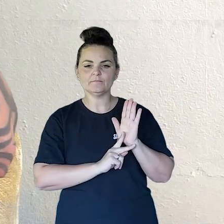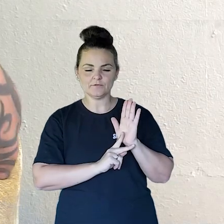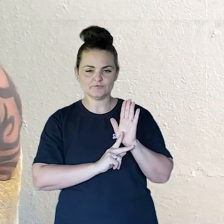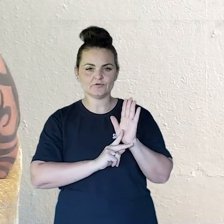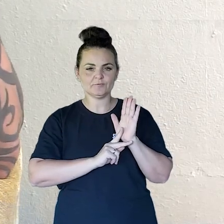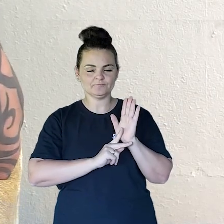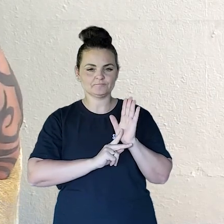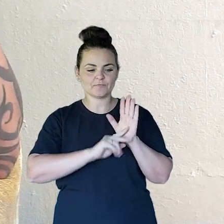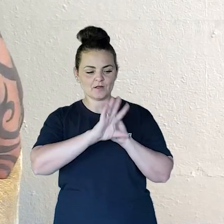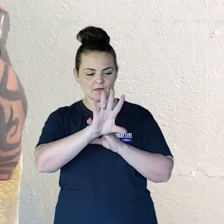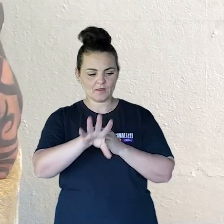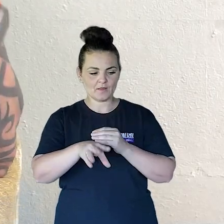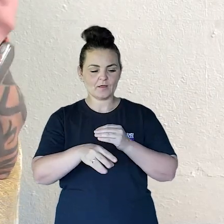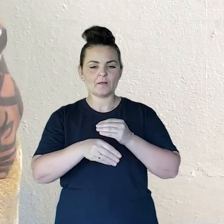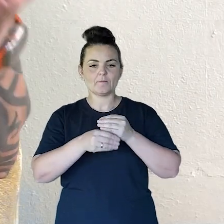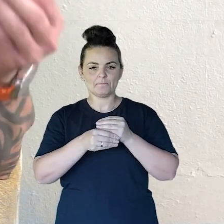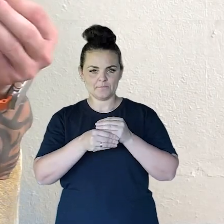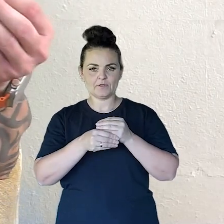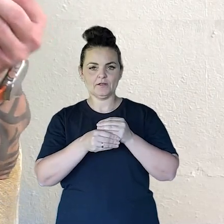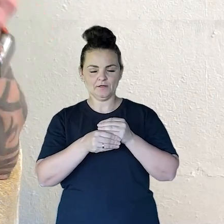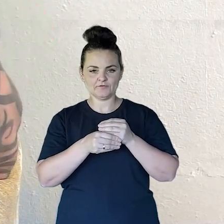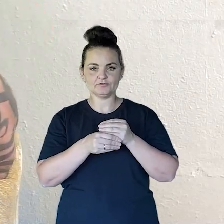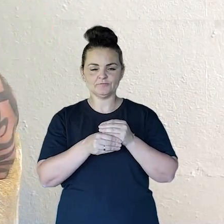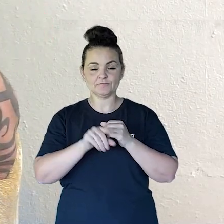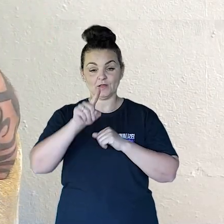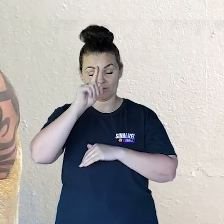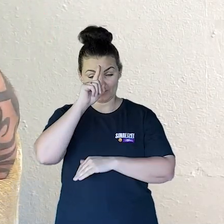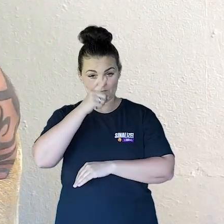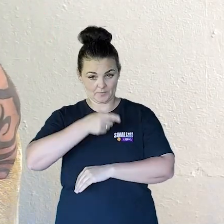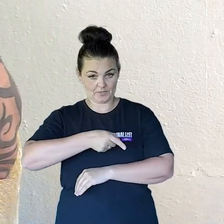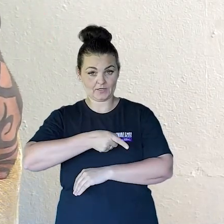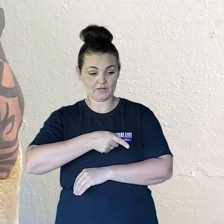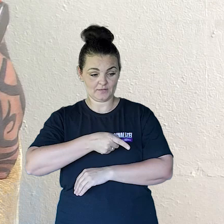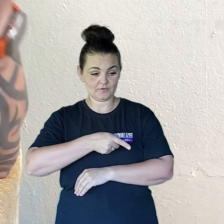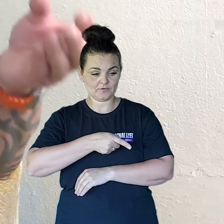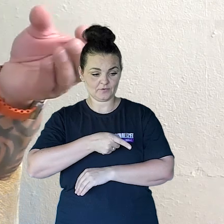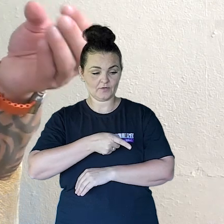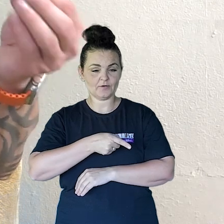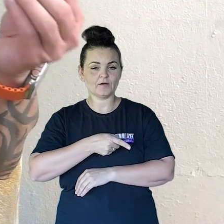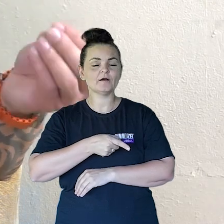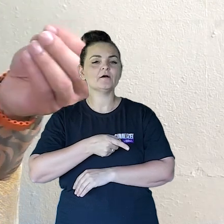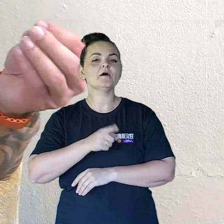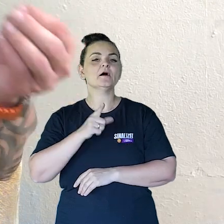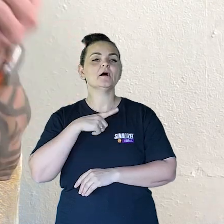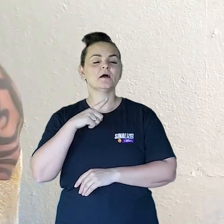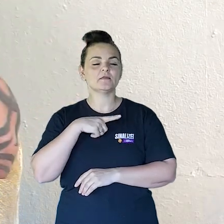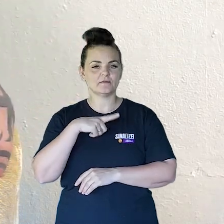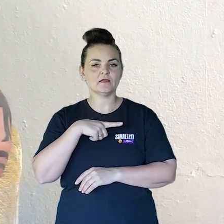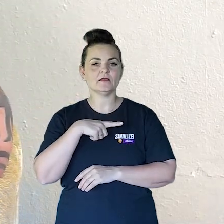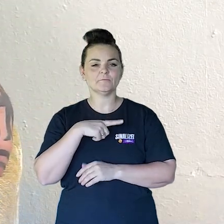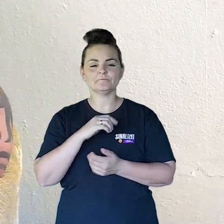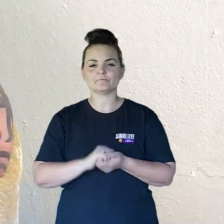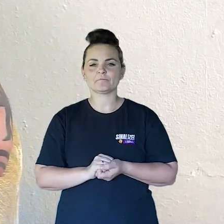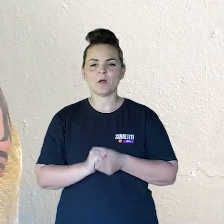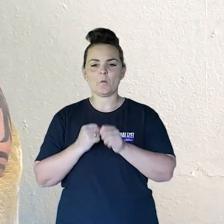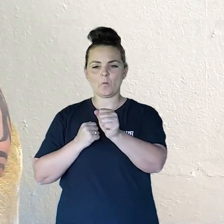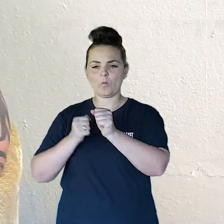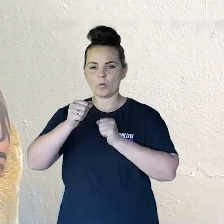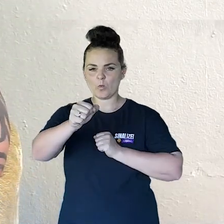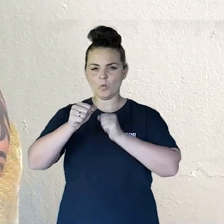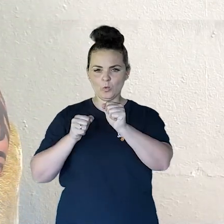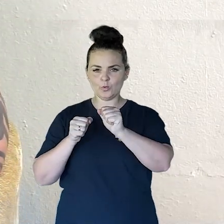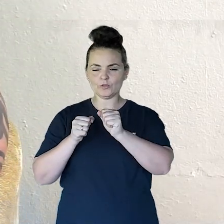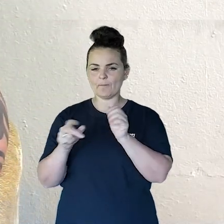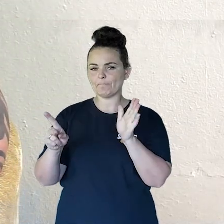questão da implementação da grade curricular obrigatória de uma arte marcial para as crianças, meninos e